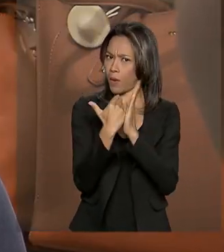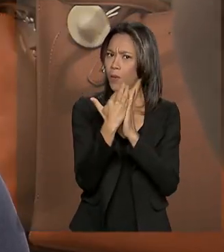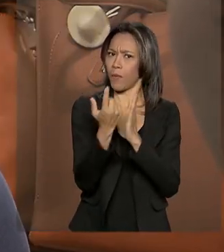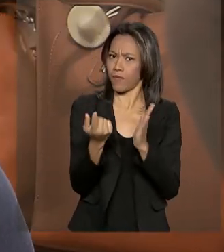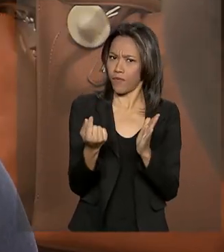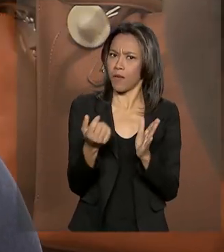nova